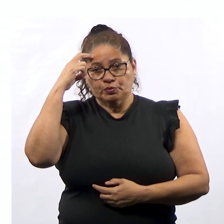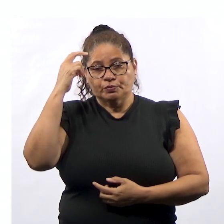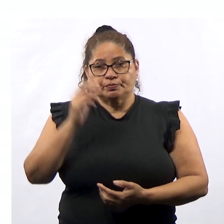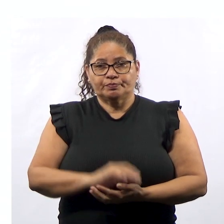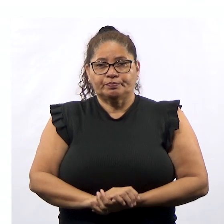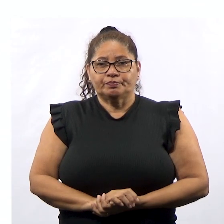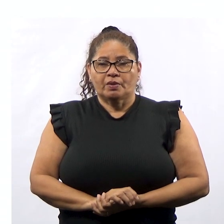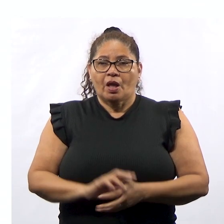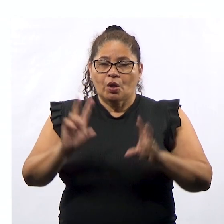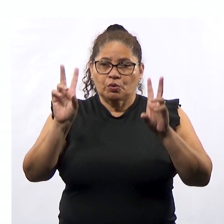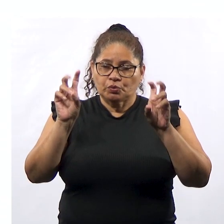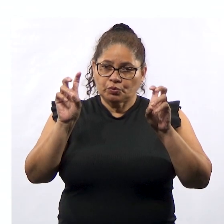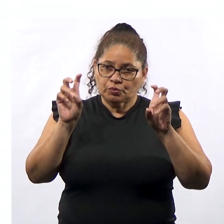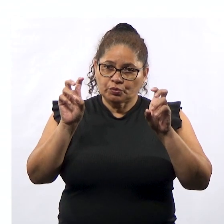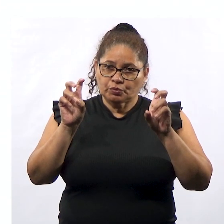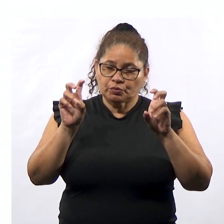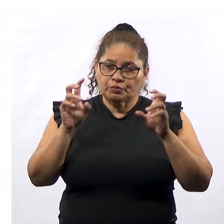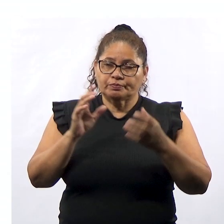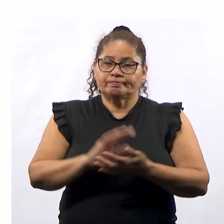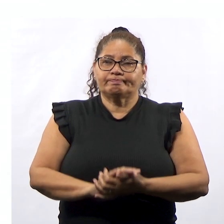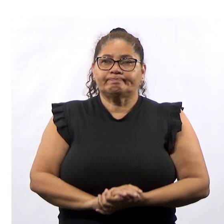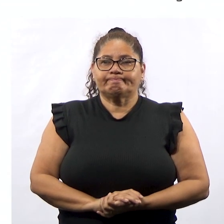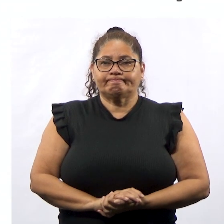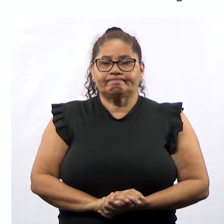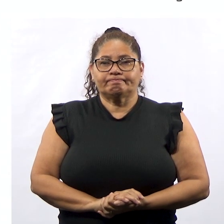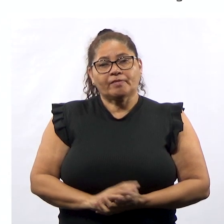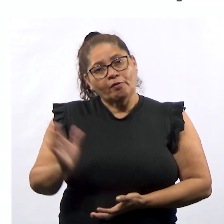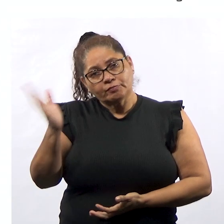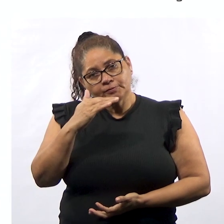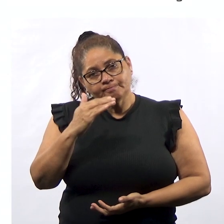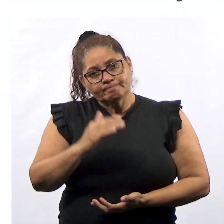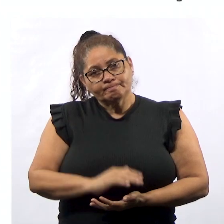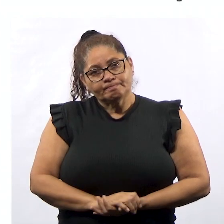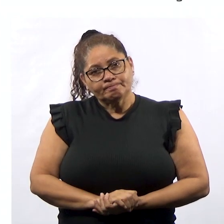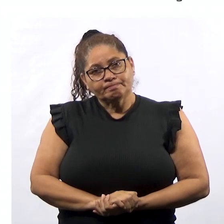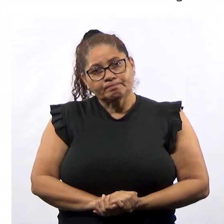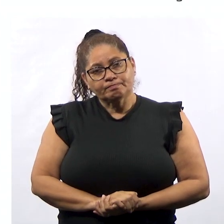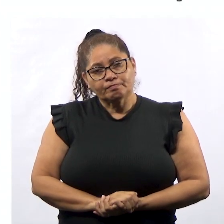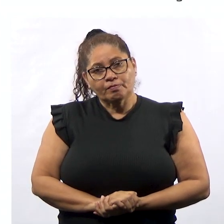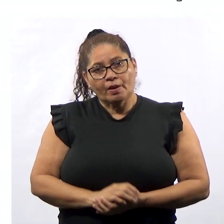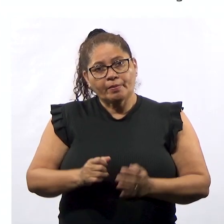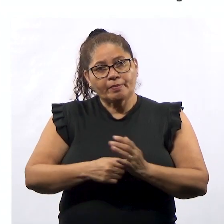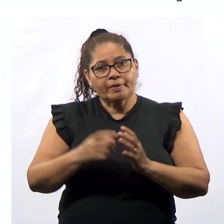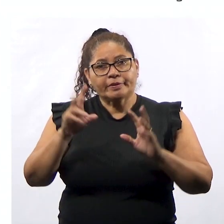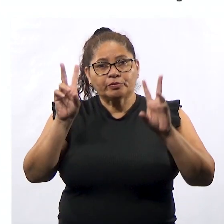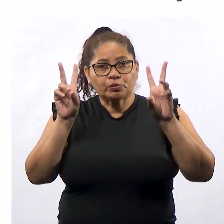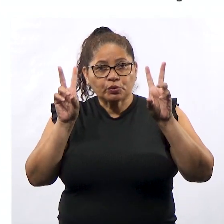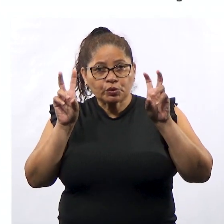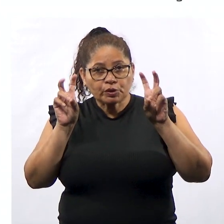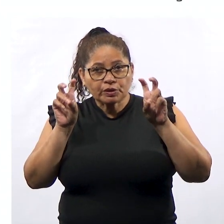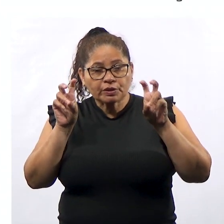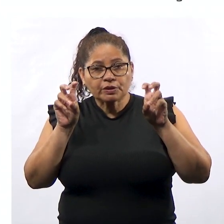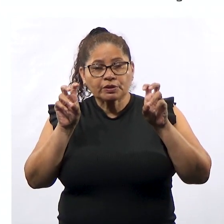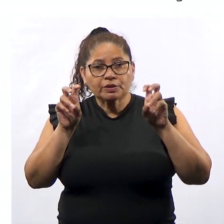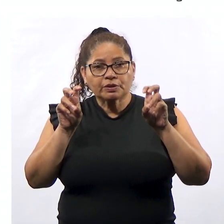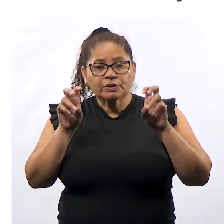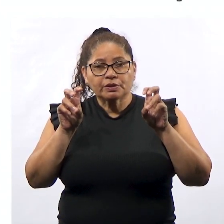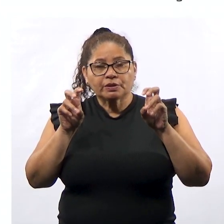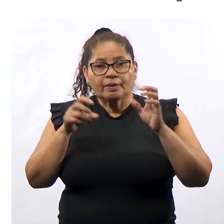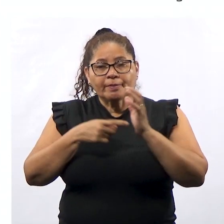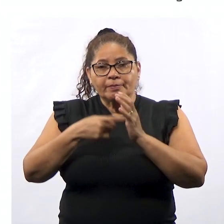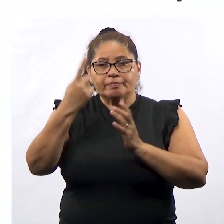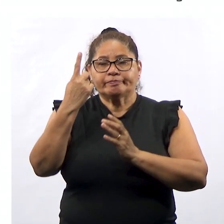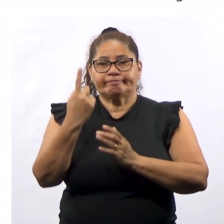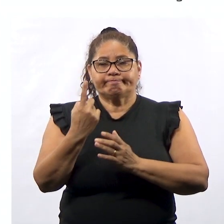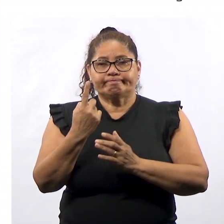cultural. É um tema muito relevante. Vamos lá, então? Este tema, ele é o tema da nossa primeira